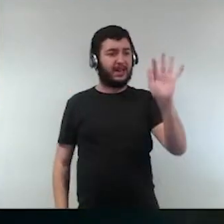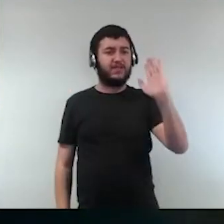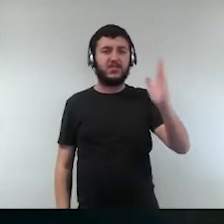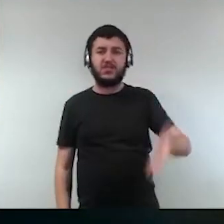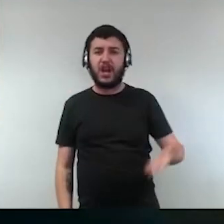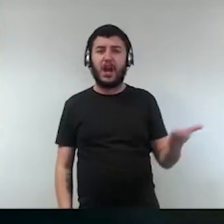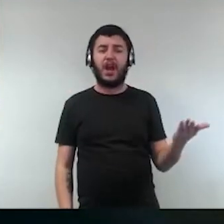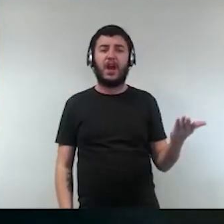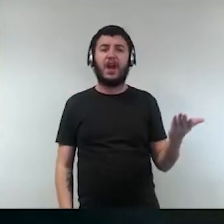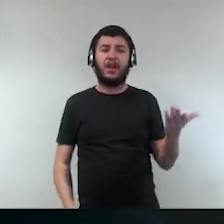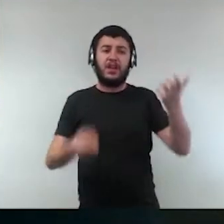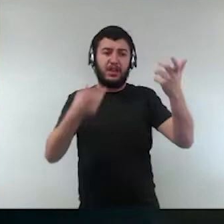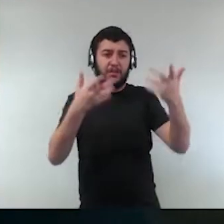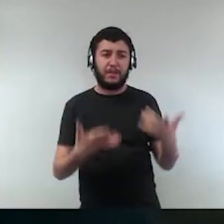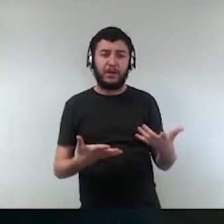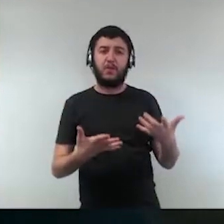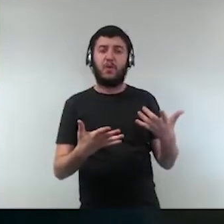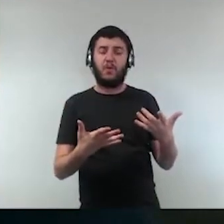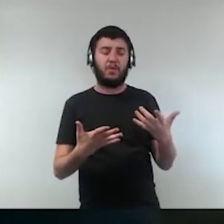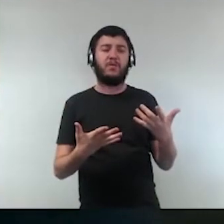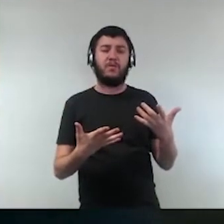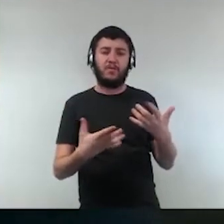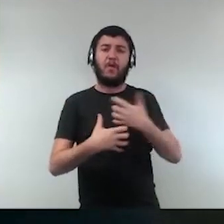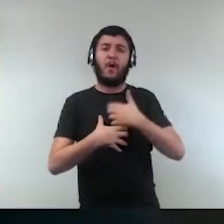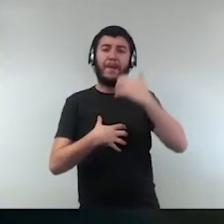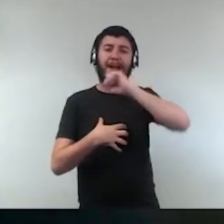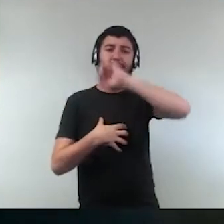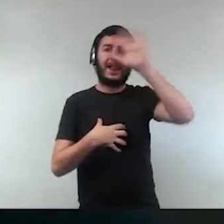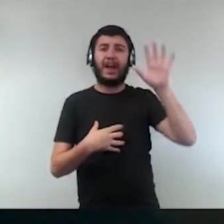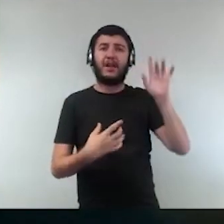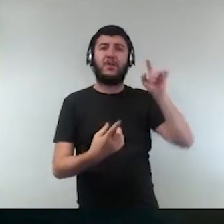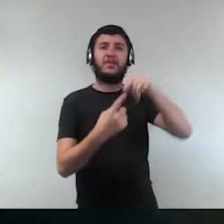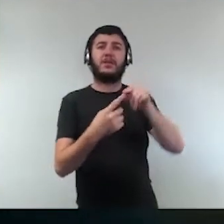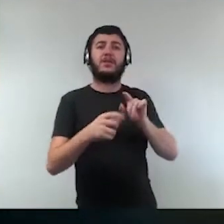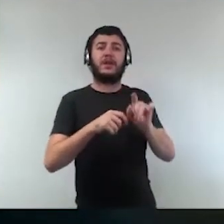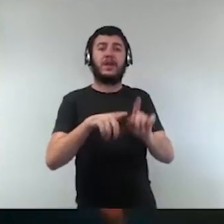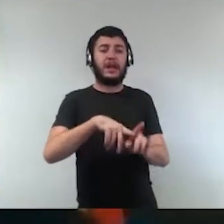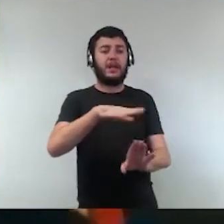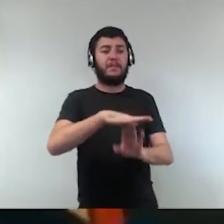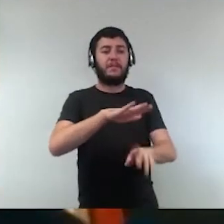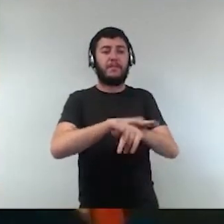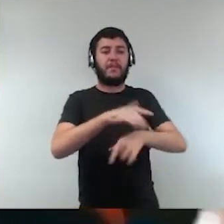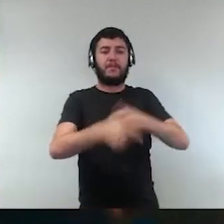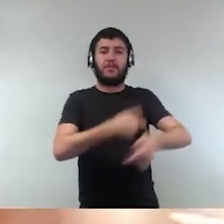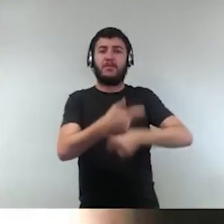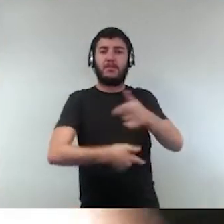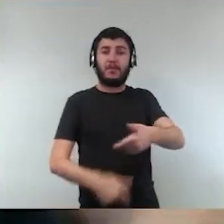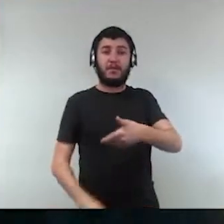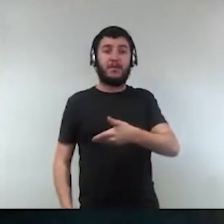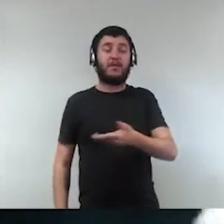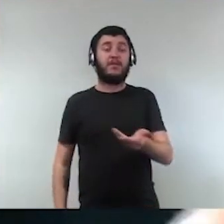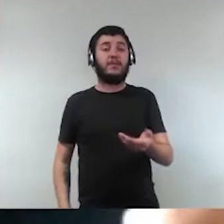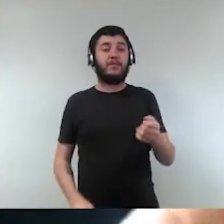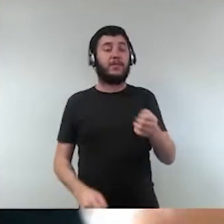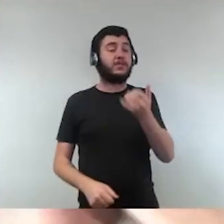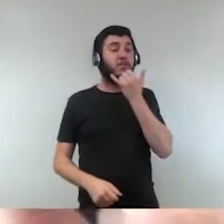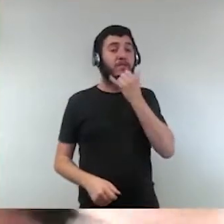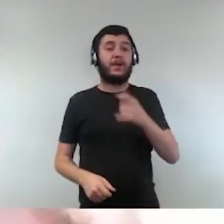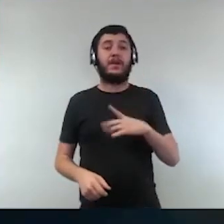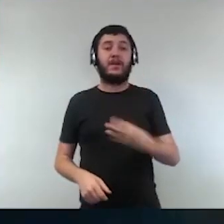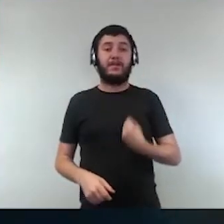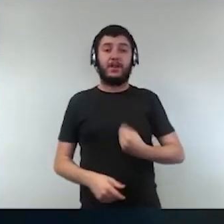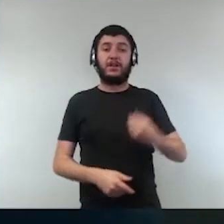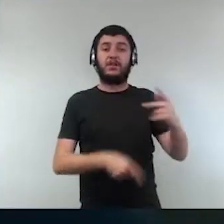limite na atuação do poder público, que é o limite de não desrespeitar aquilo que, naquele momento histórico,